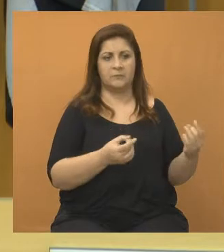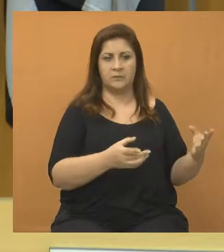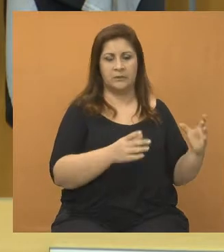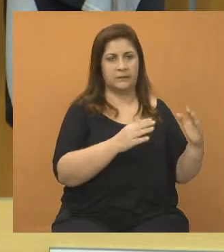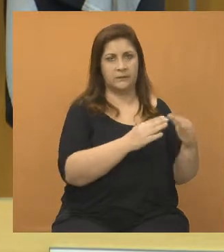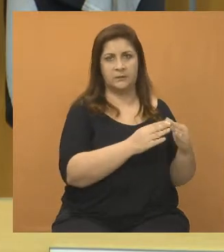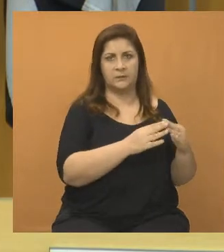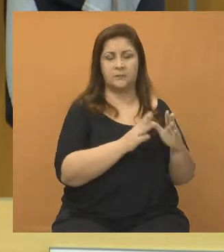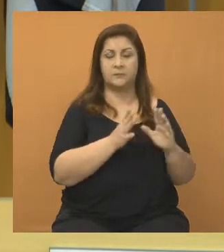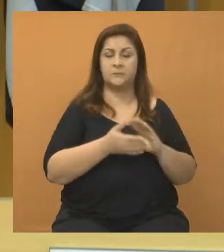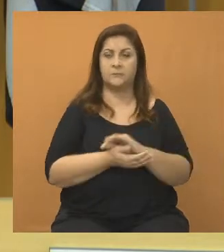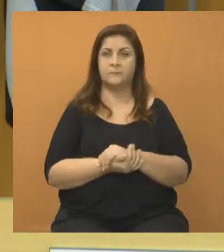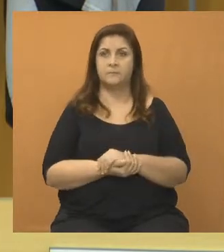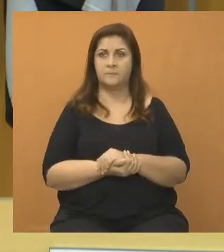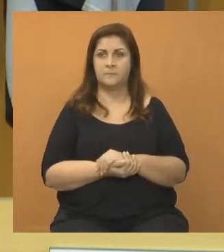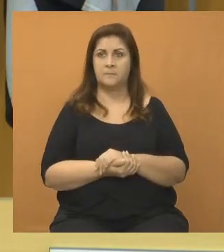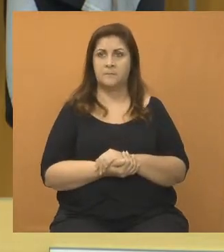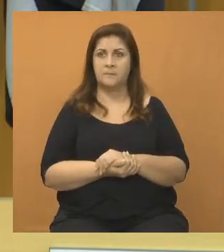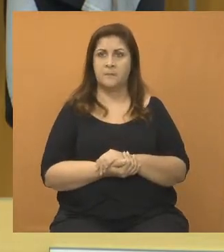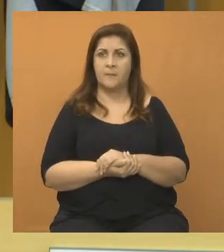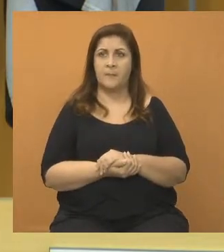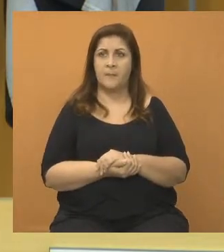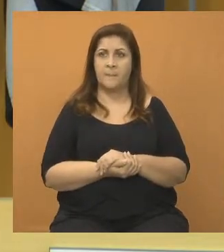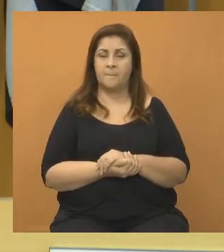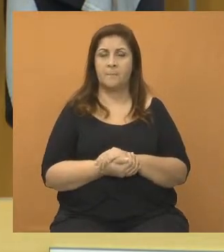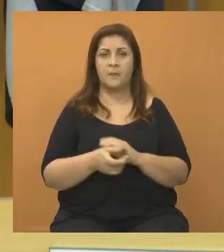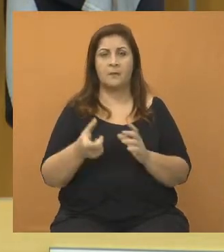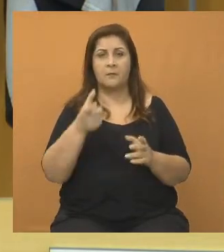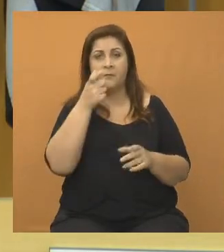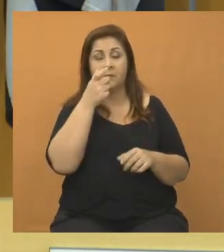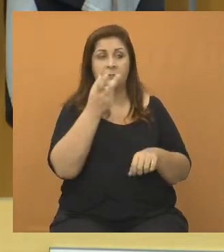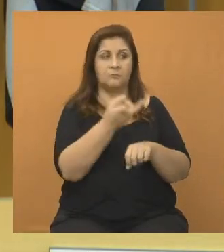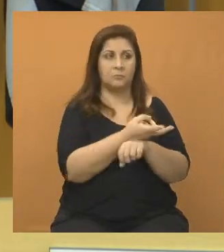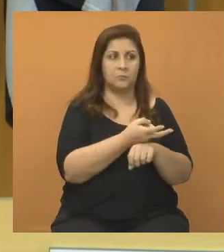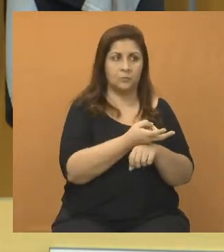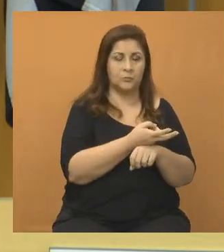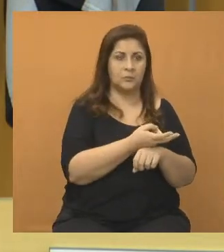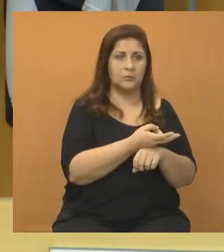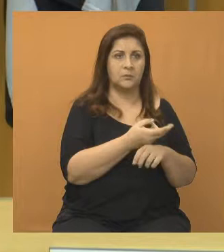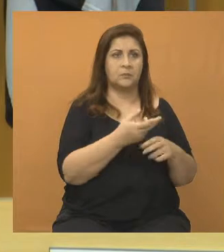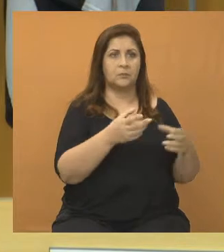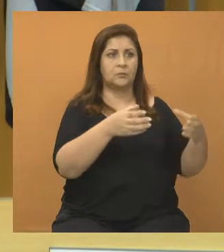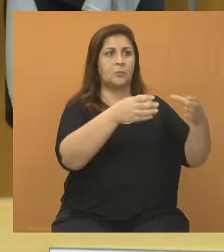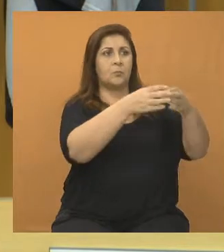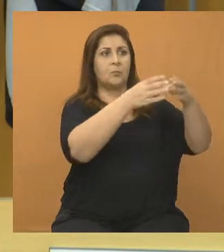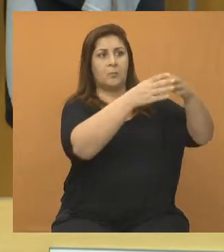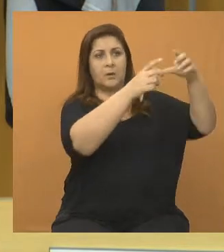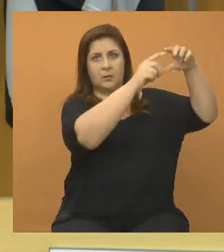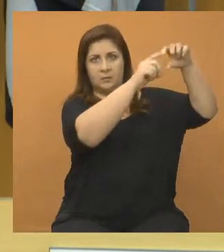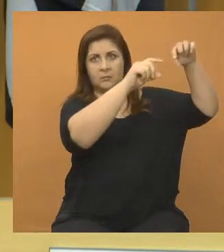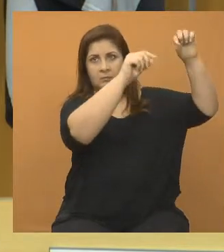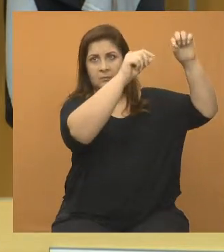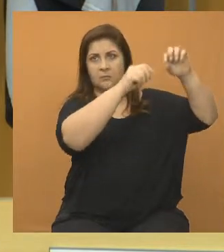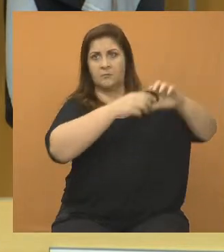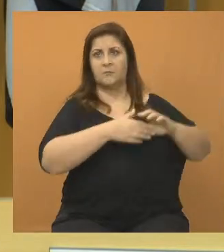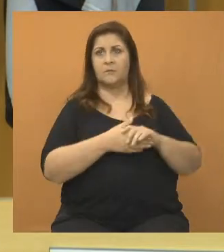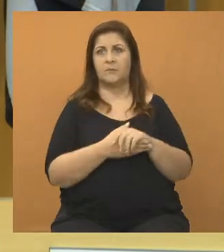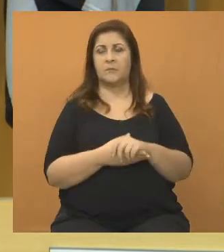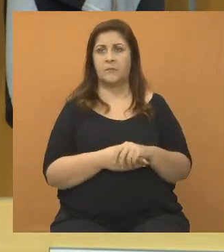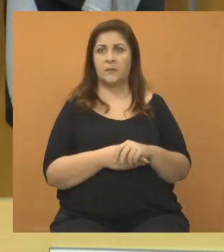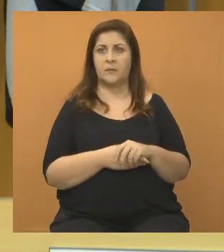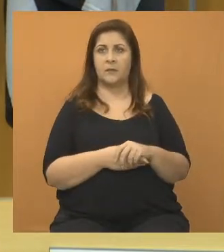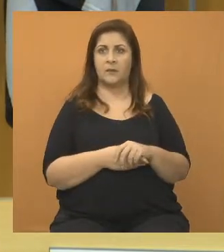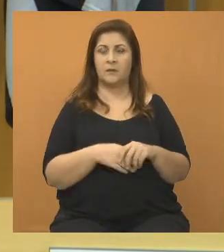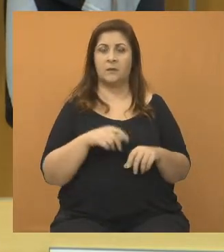gente acho que está avaliando algumas áreas, inclusive no Parque Meia Lua, né? Que é uma região que tem